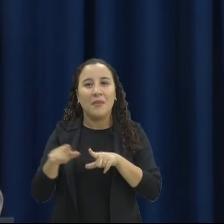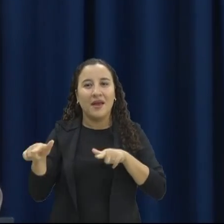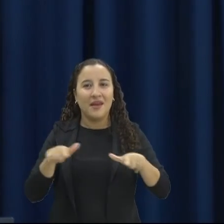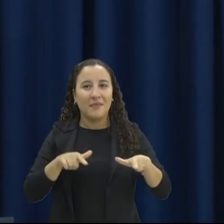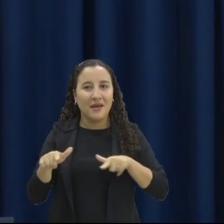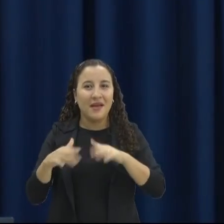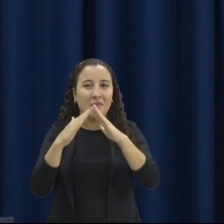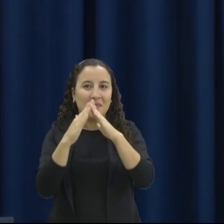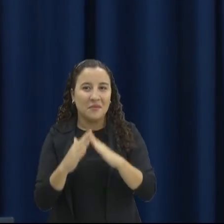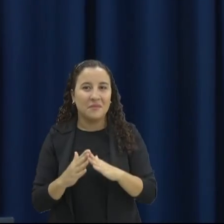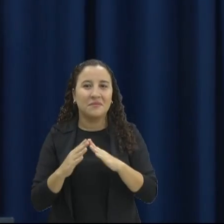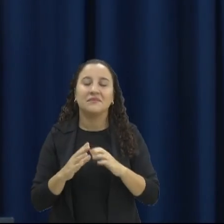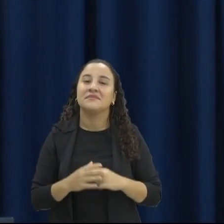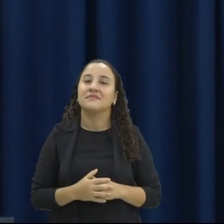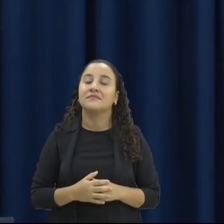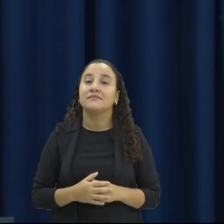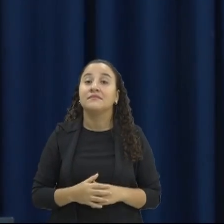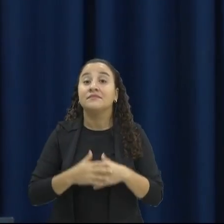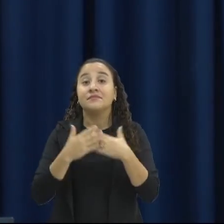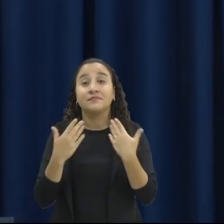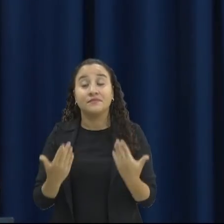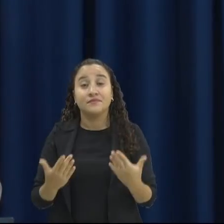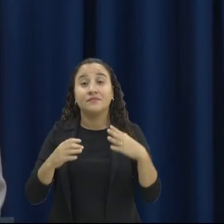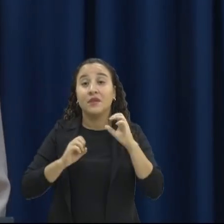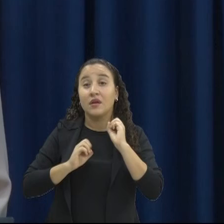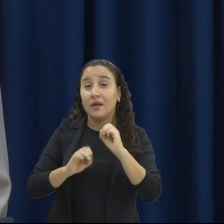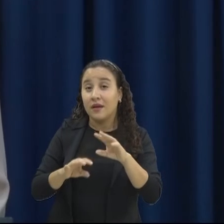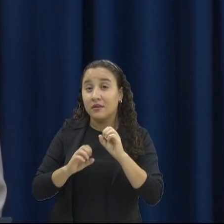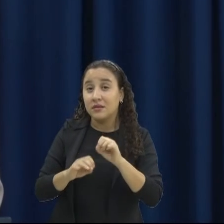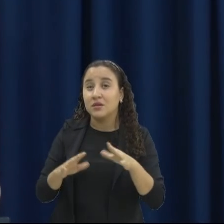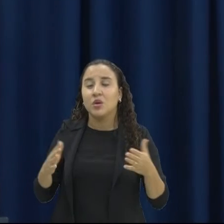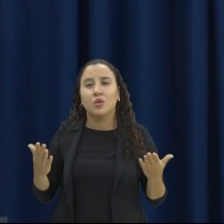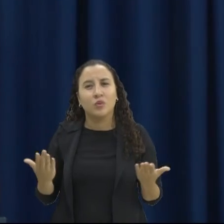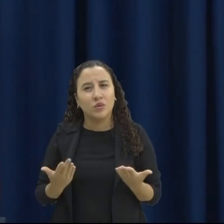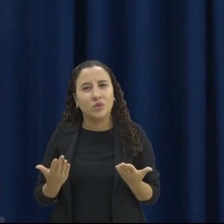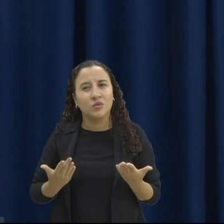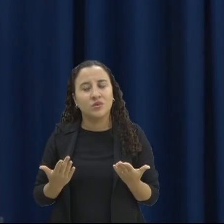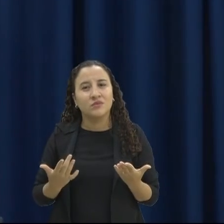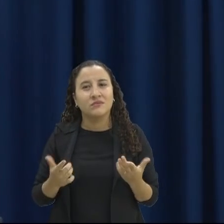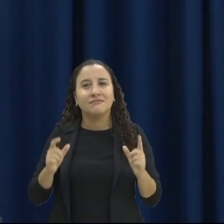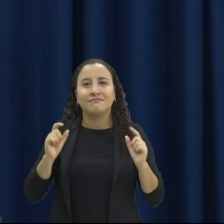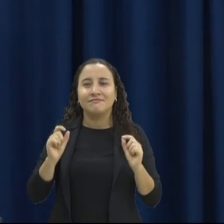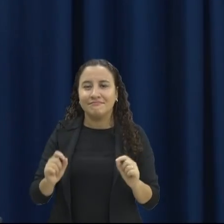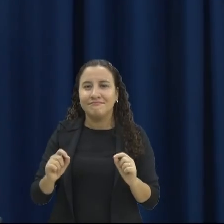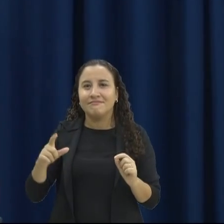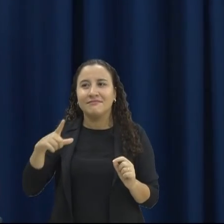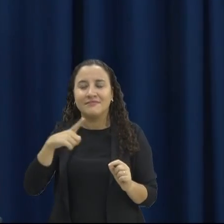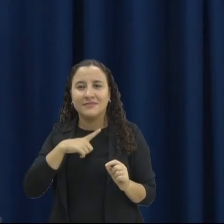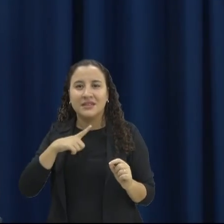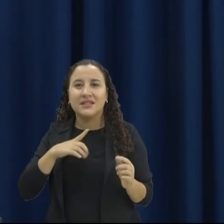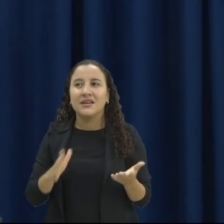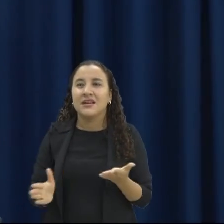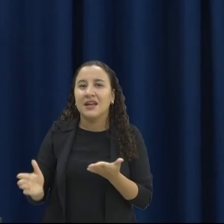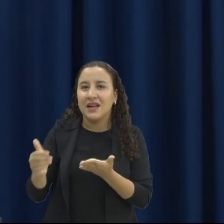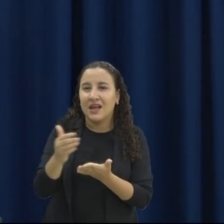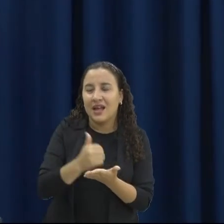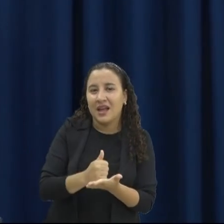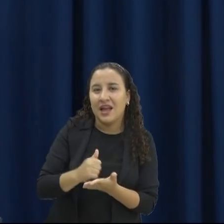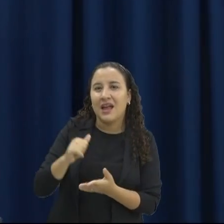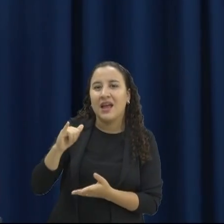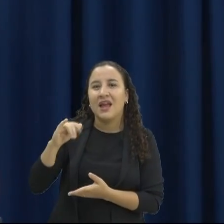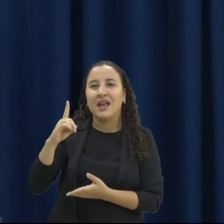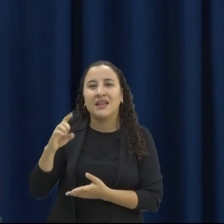e onde eu moro. A nossa educação hoje, apesar dos índices do IDEB, ainda